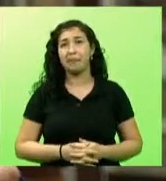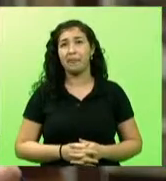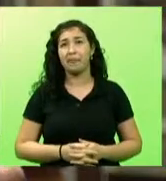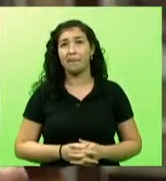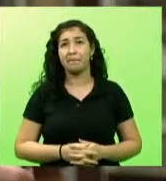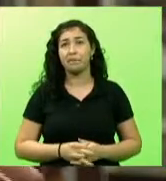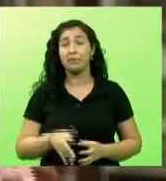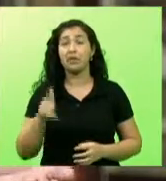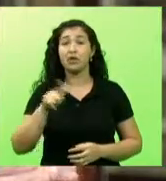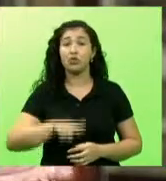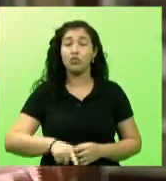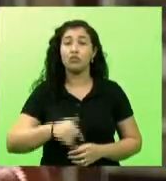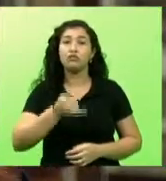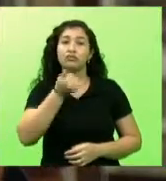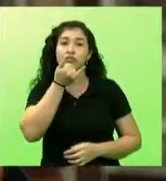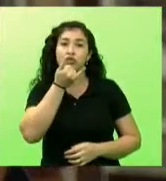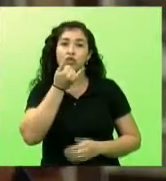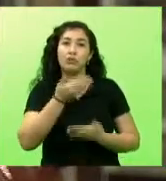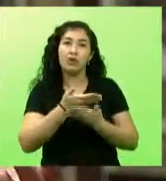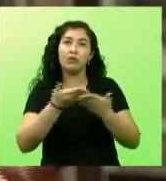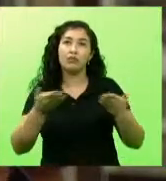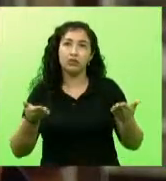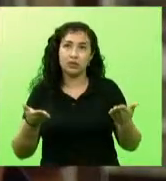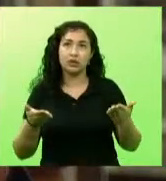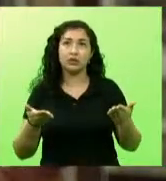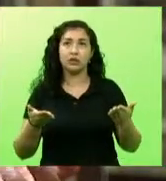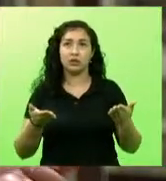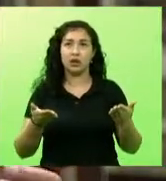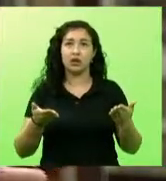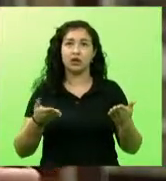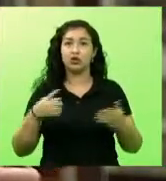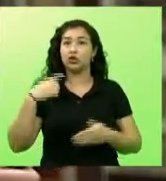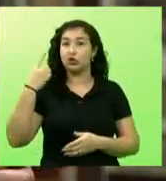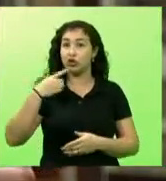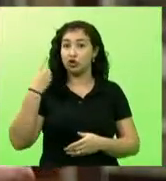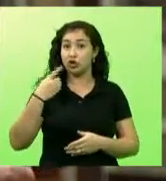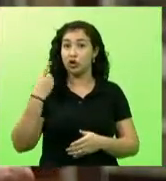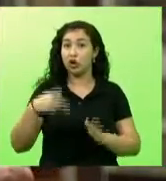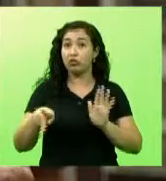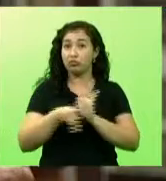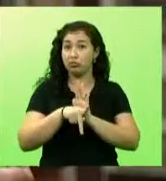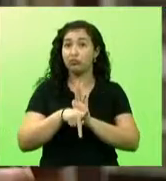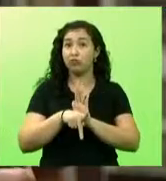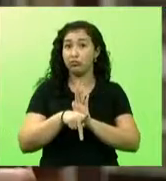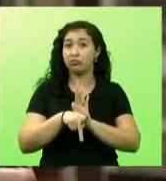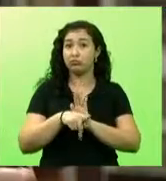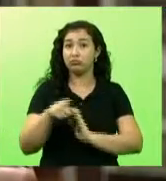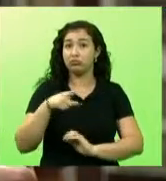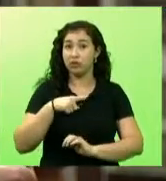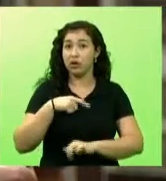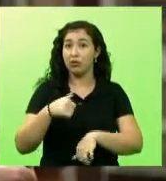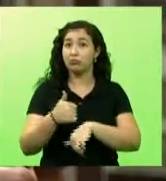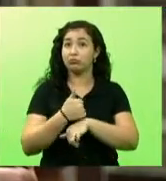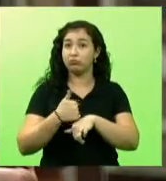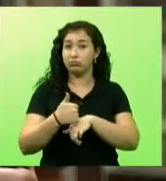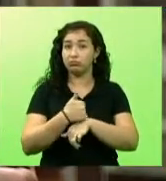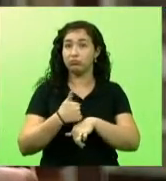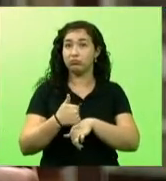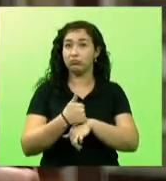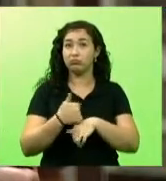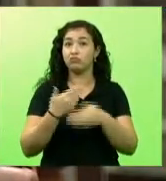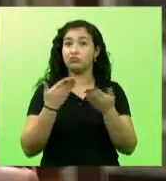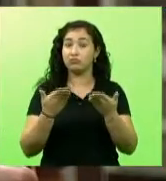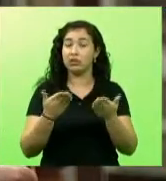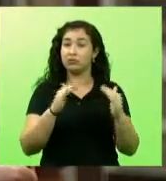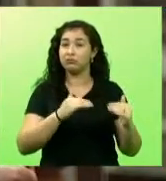Peço mais uma vez desculpas a todos os senhores que são operadores do direito, né? Aos